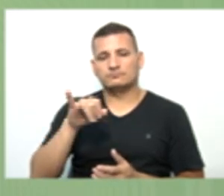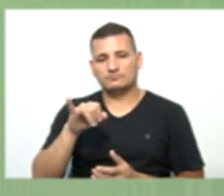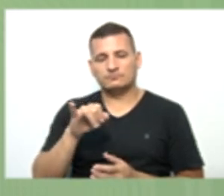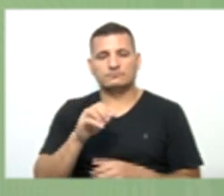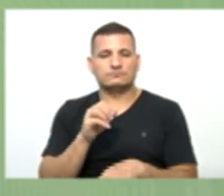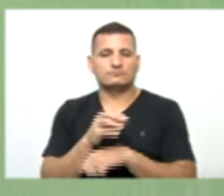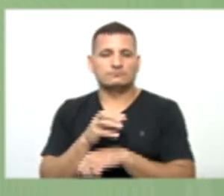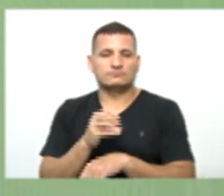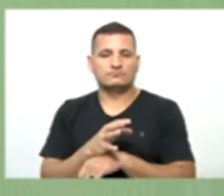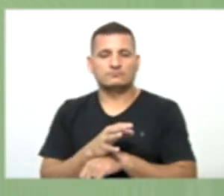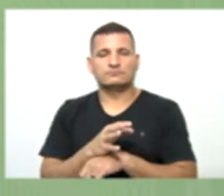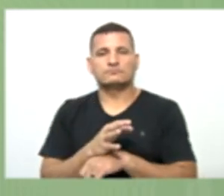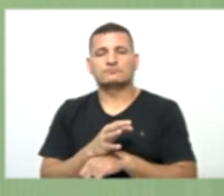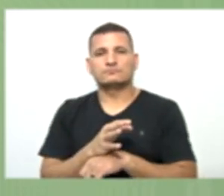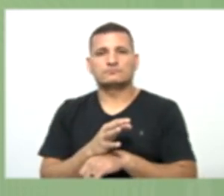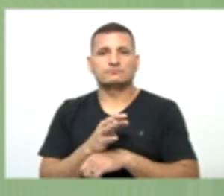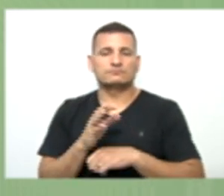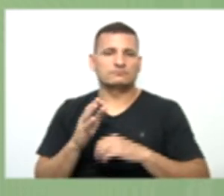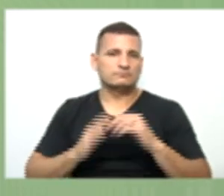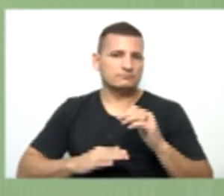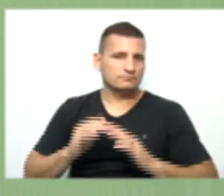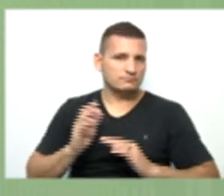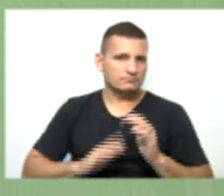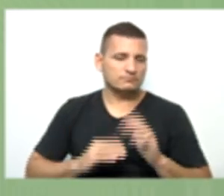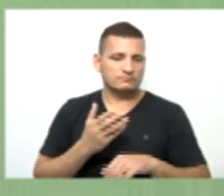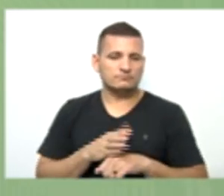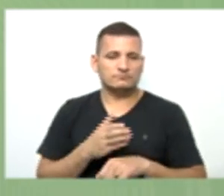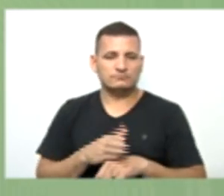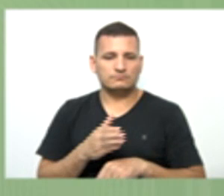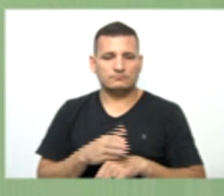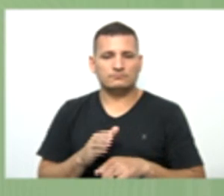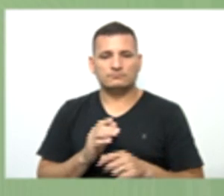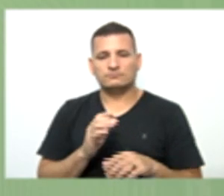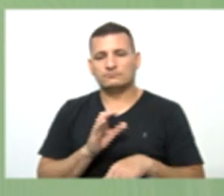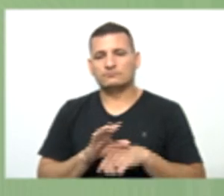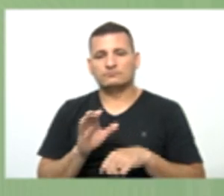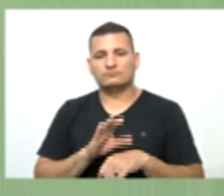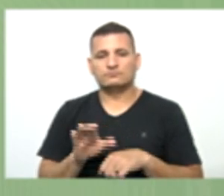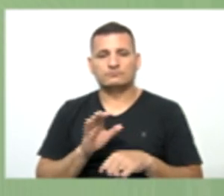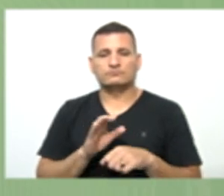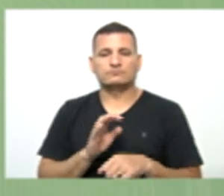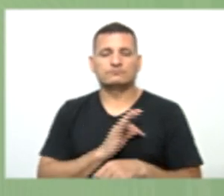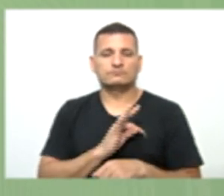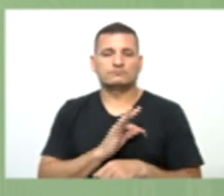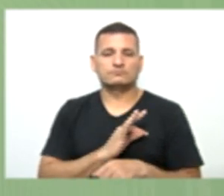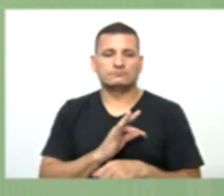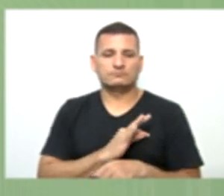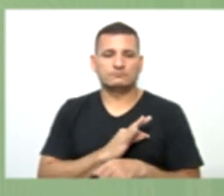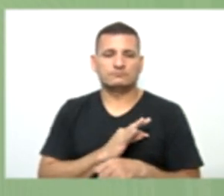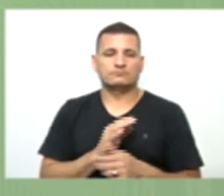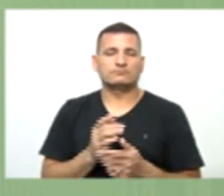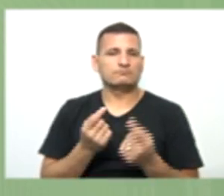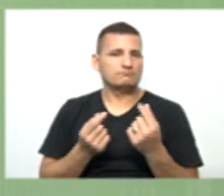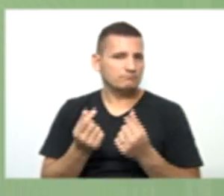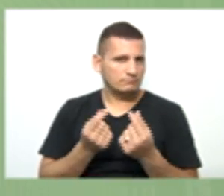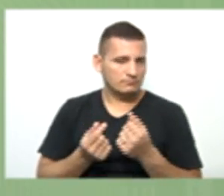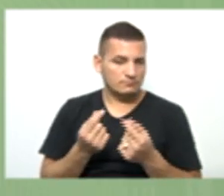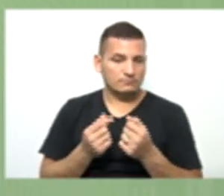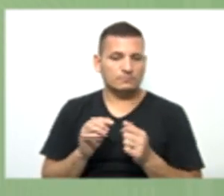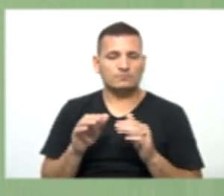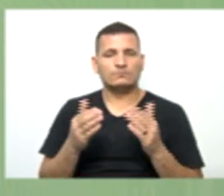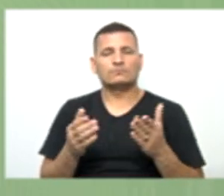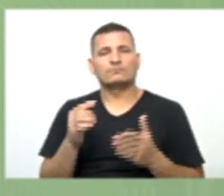Profissional e Pesquisa, Curso Técnico em Finanças, Cuiabá, UFMT, Porto Velho. Quais são, então, os